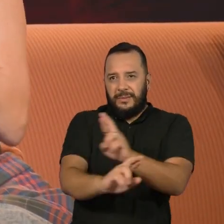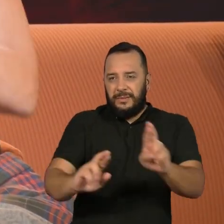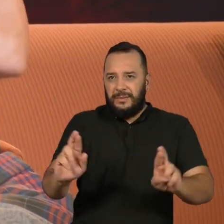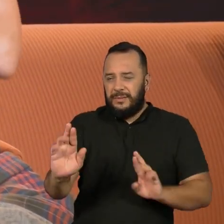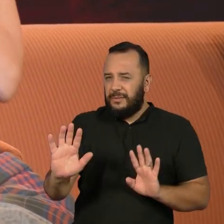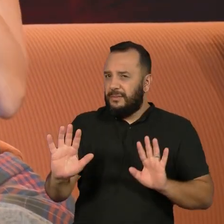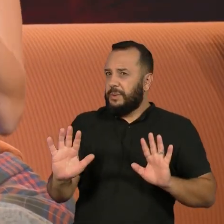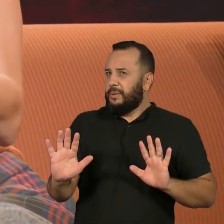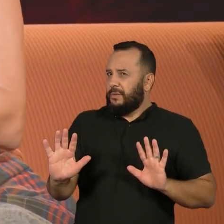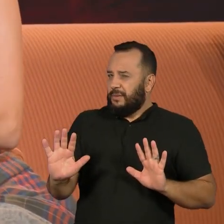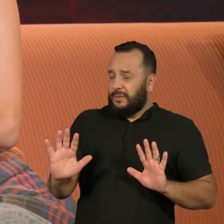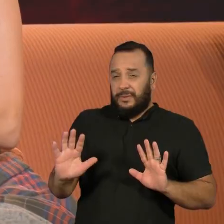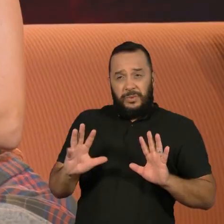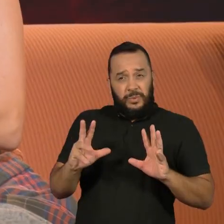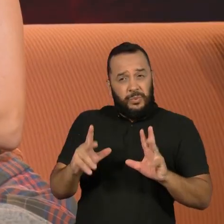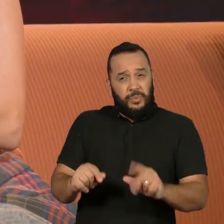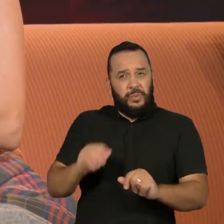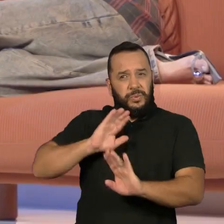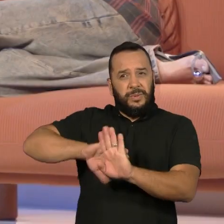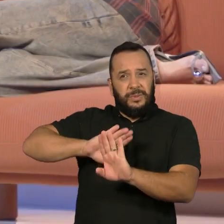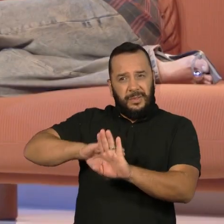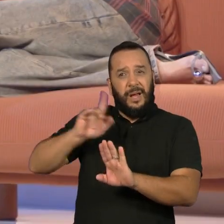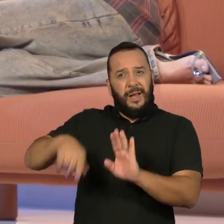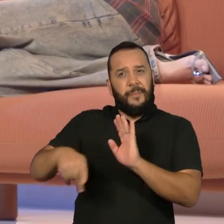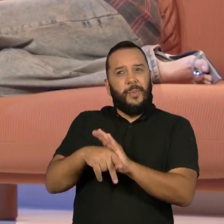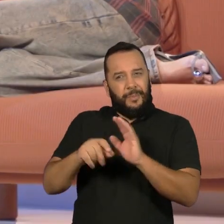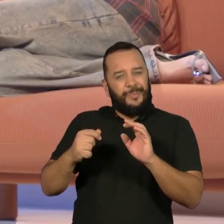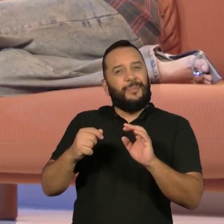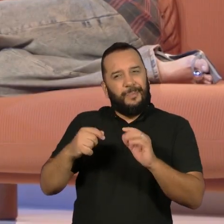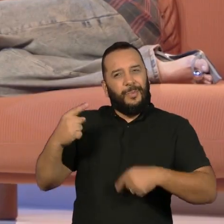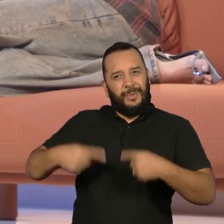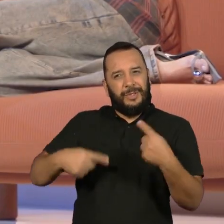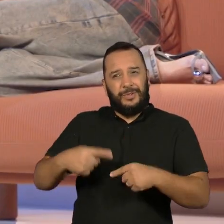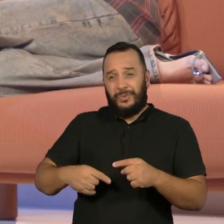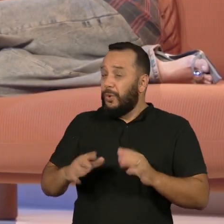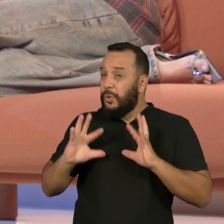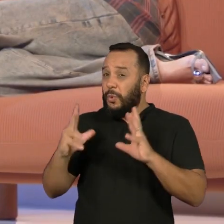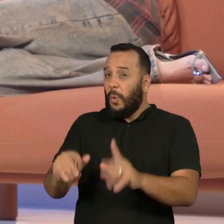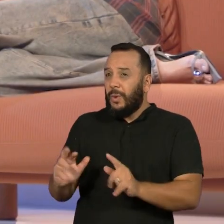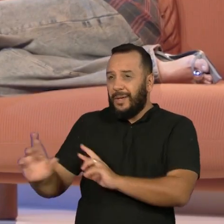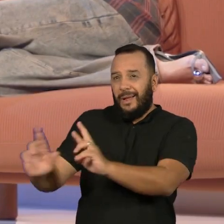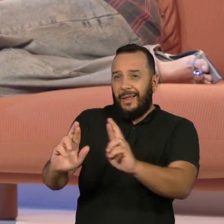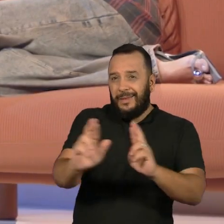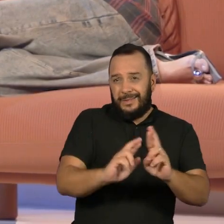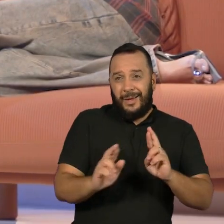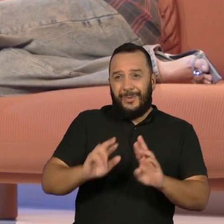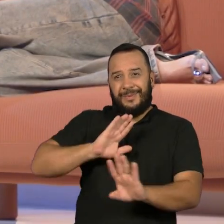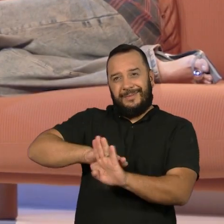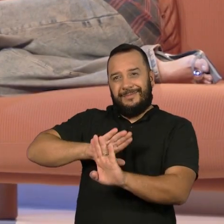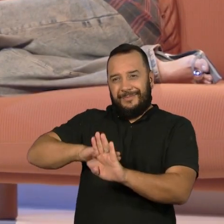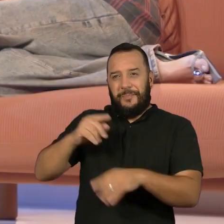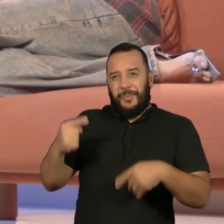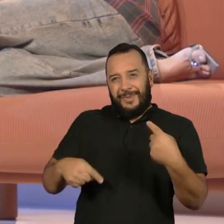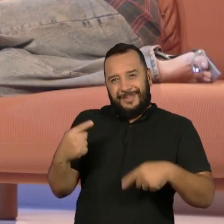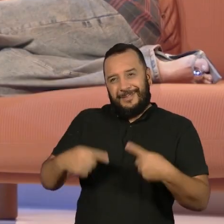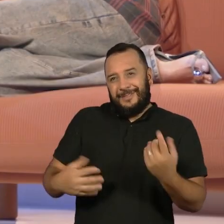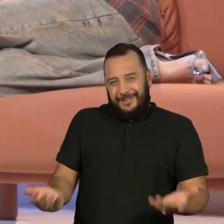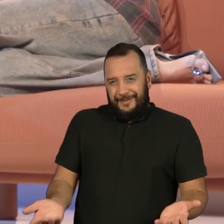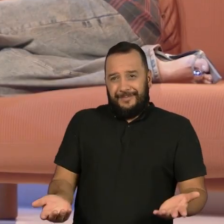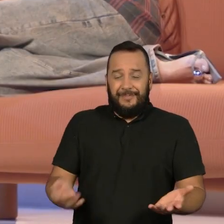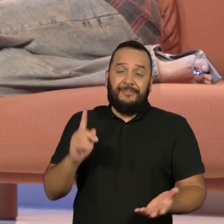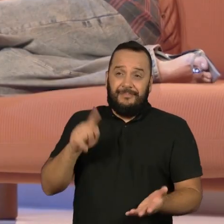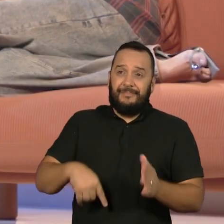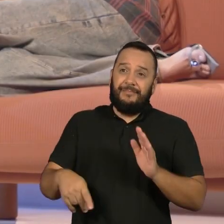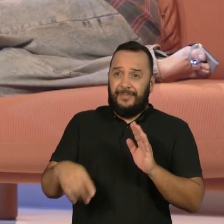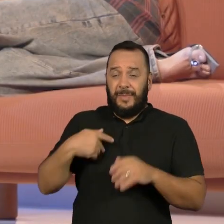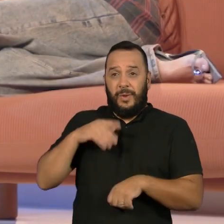perceber que todas as relações são políticas, né? Todas as nossas relações. Então, foi realmente um curso que